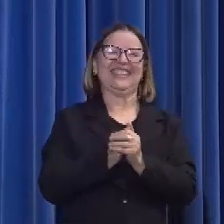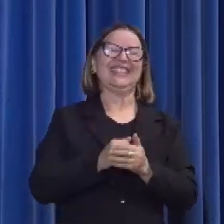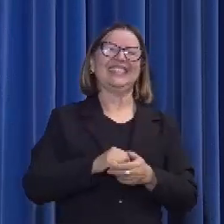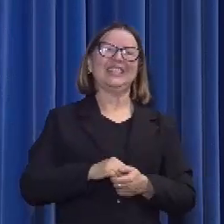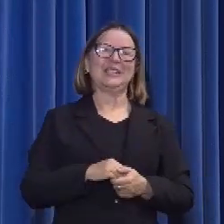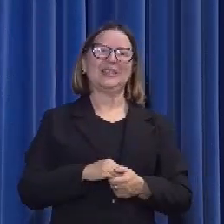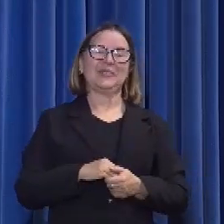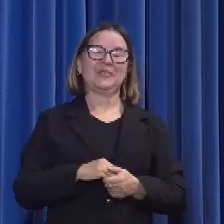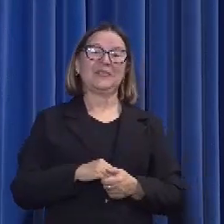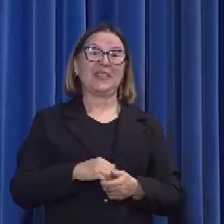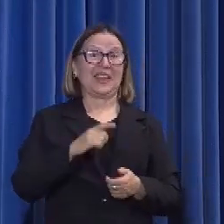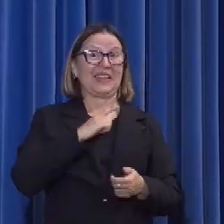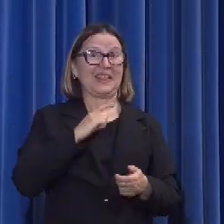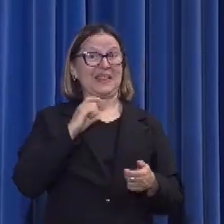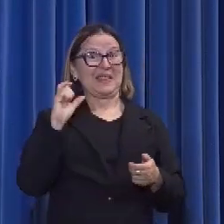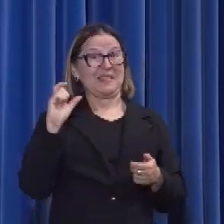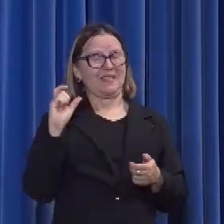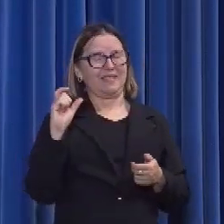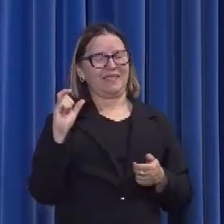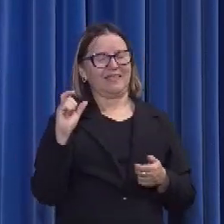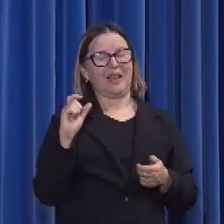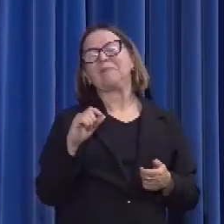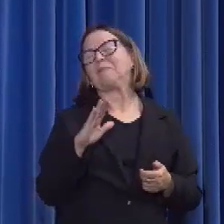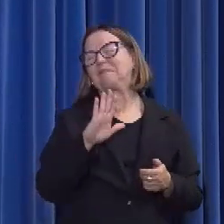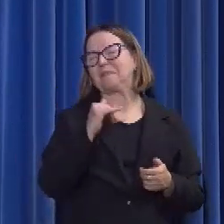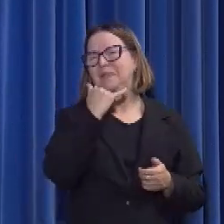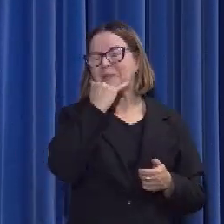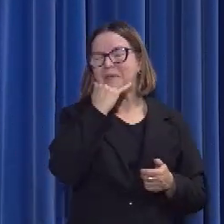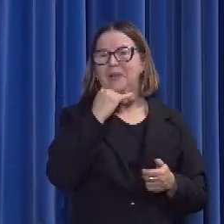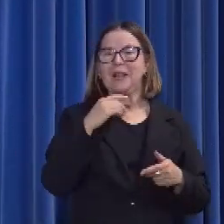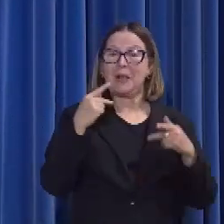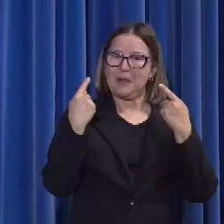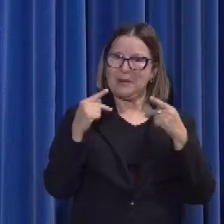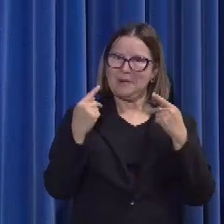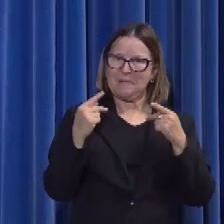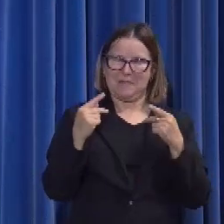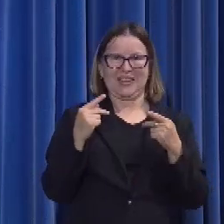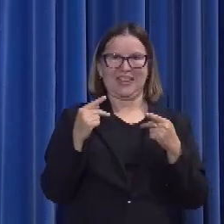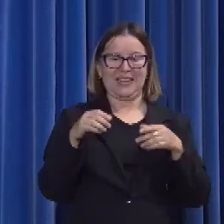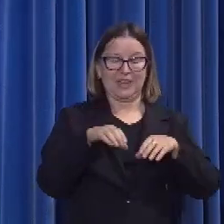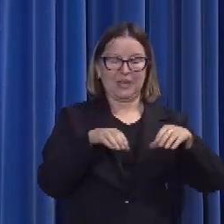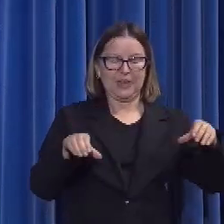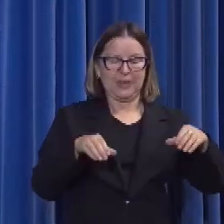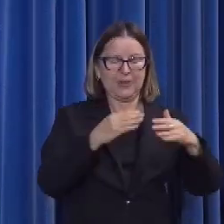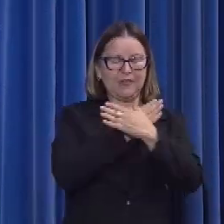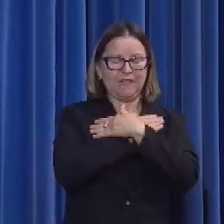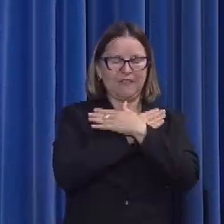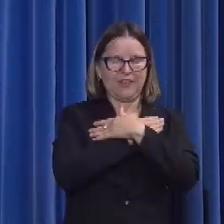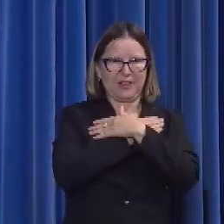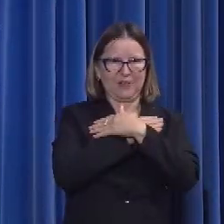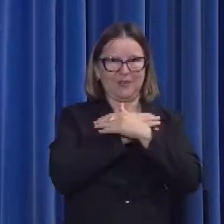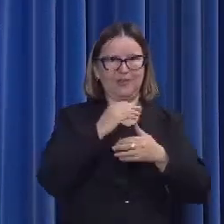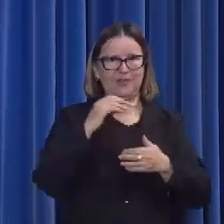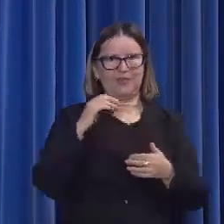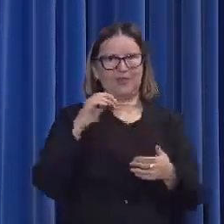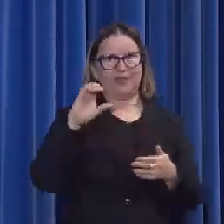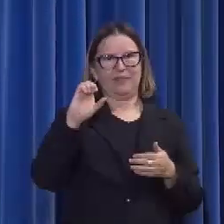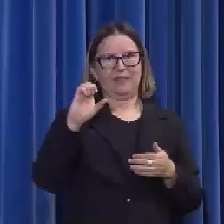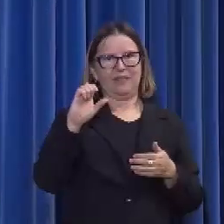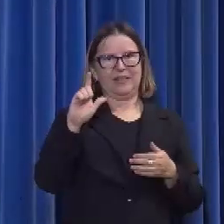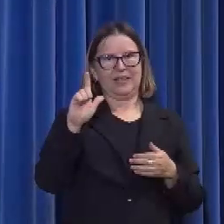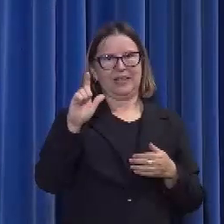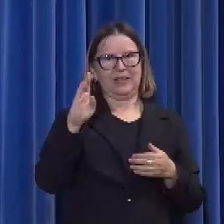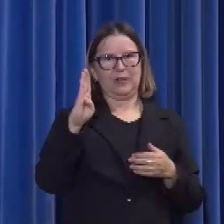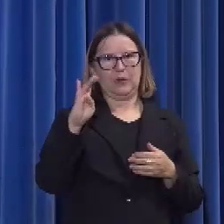Nós demos uma palavra lá no velório do nosso irmão Elberon, e eu disse que ele